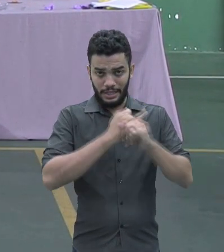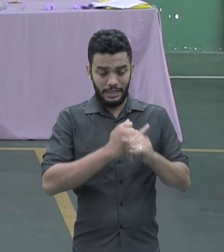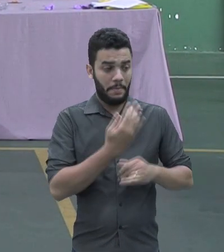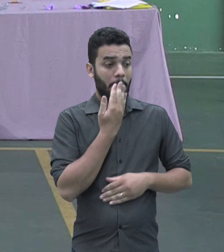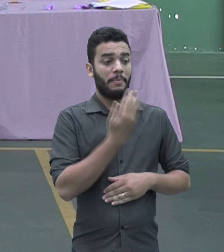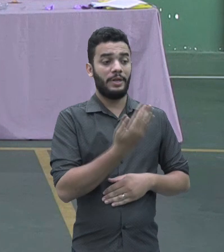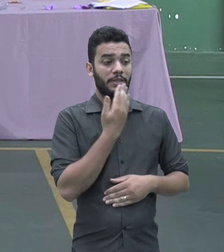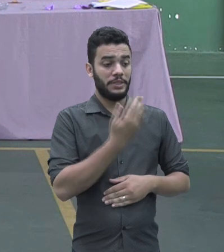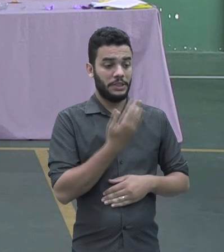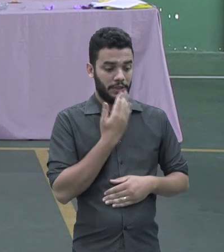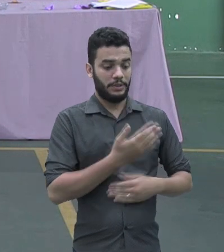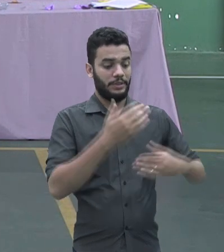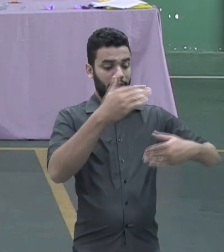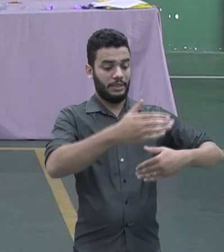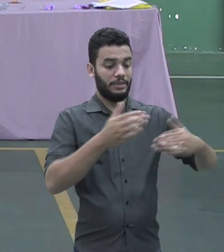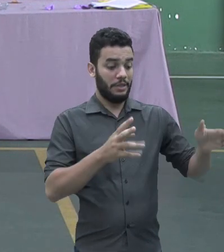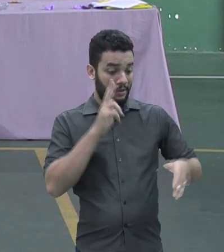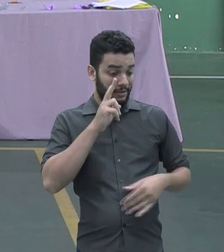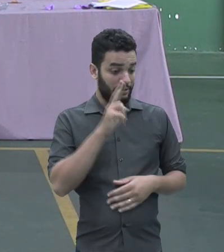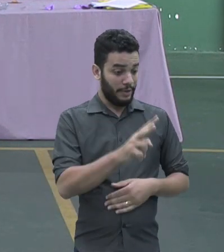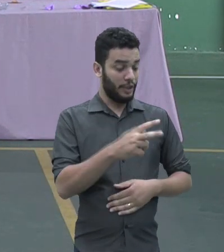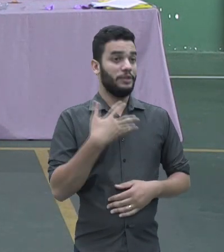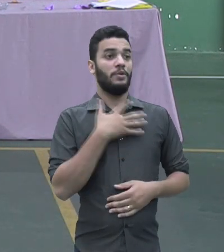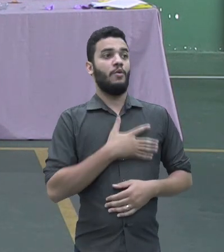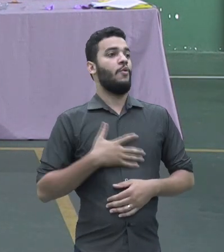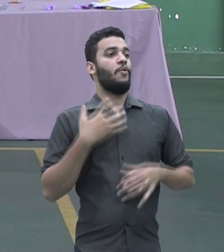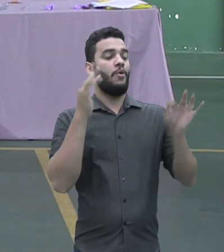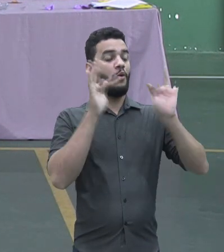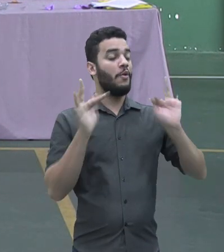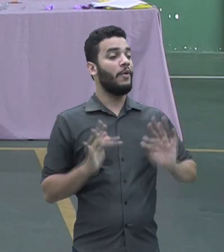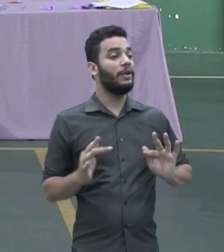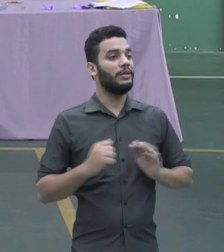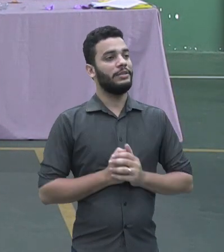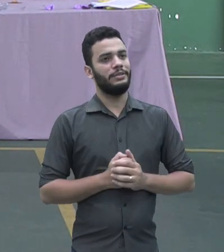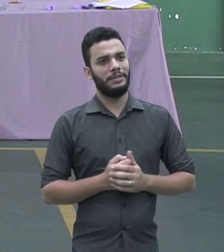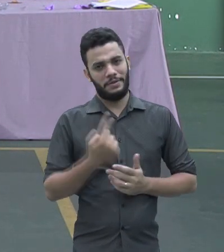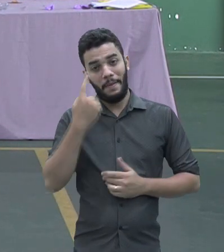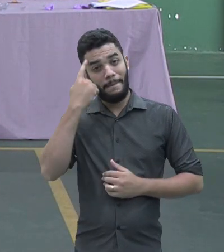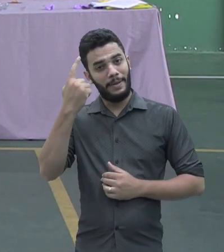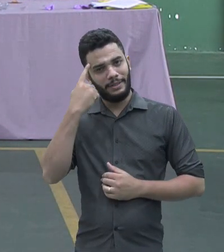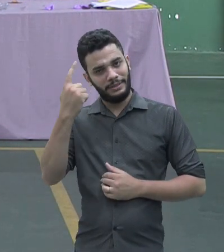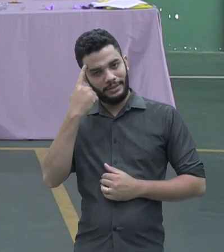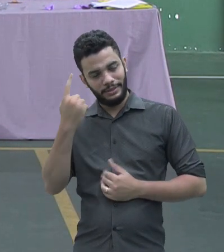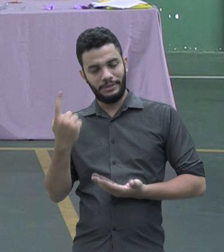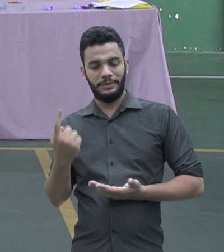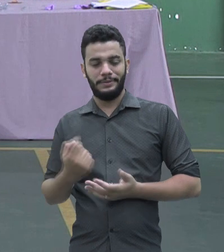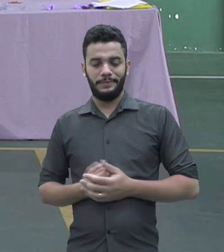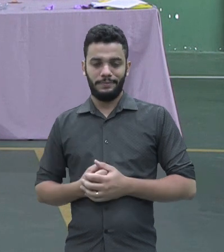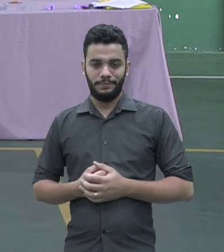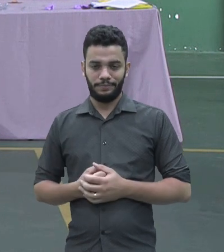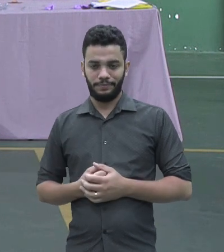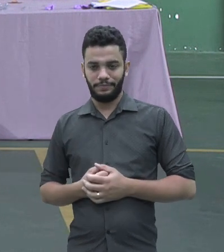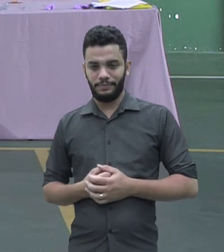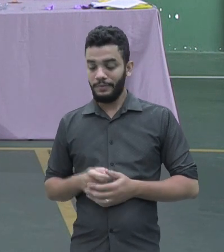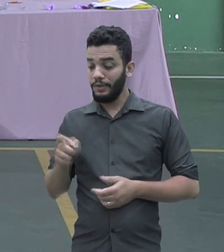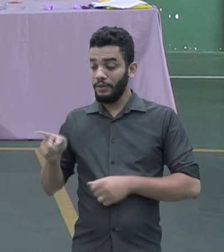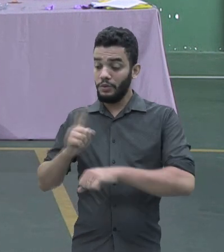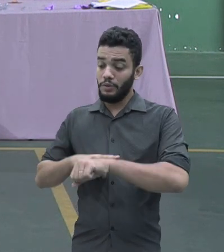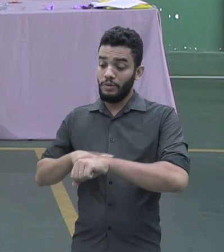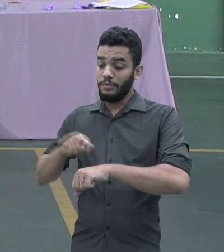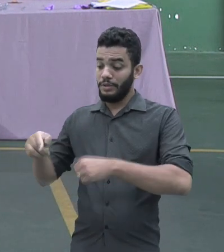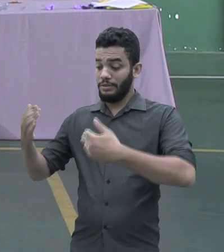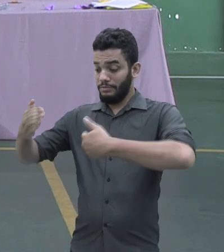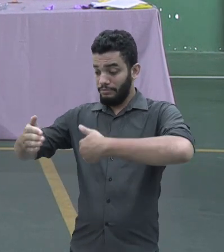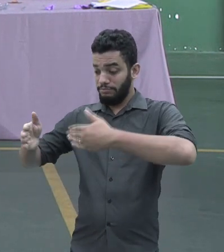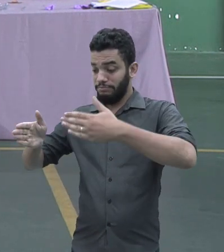Joana. Quando a Joana viu aquela caixa enorme, abriu a caixa. Olha o que